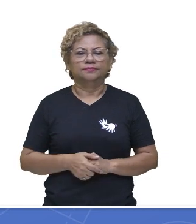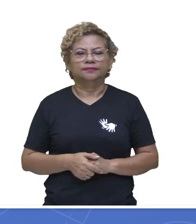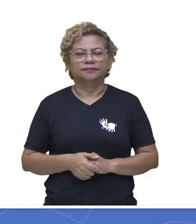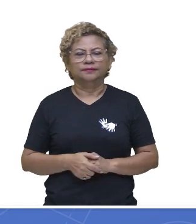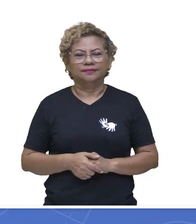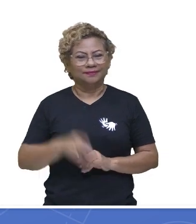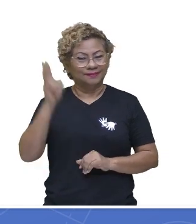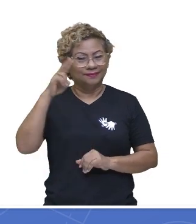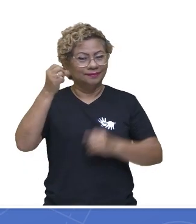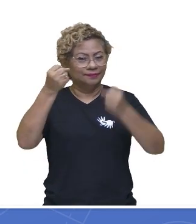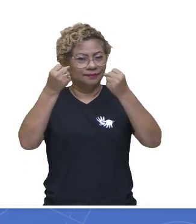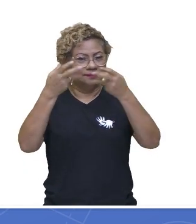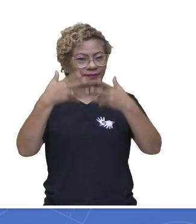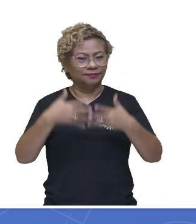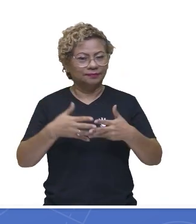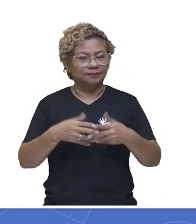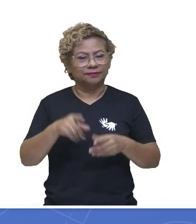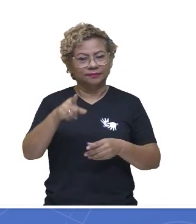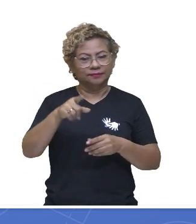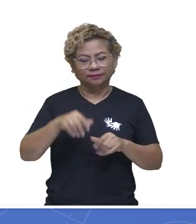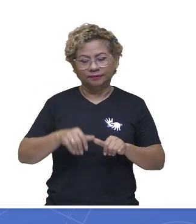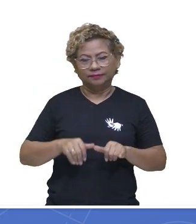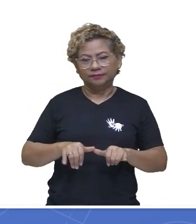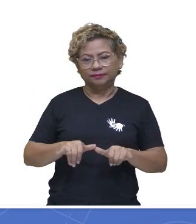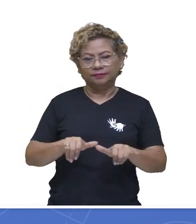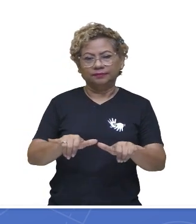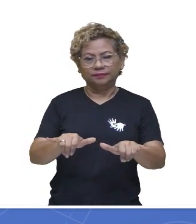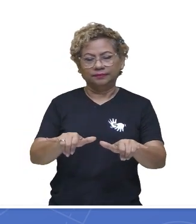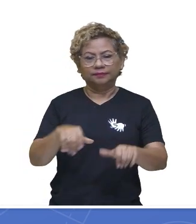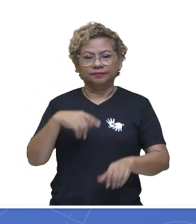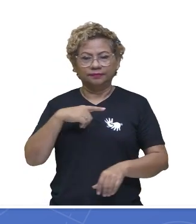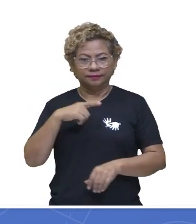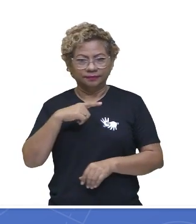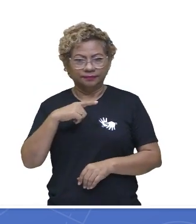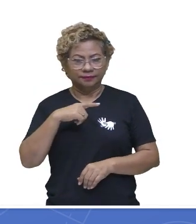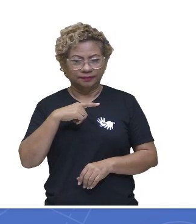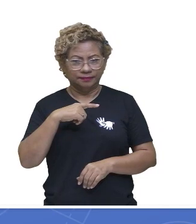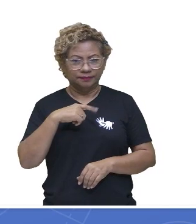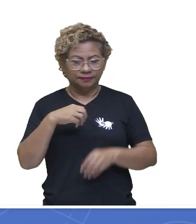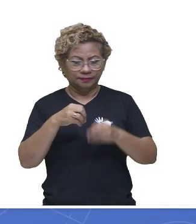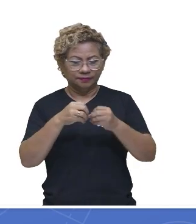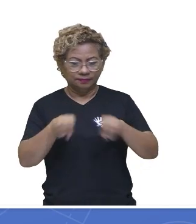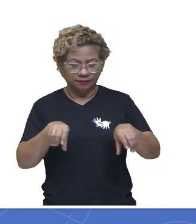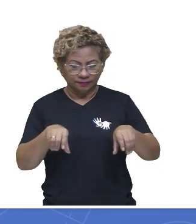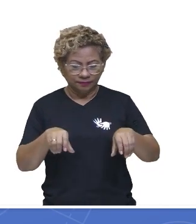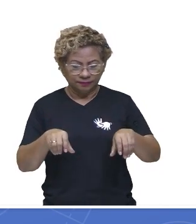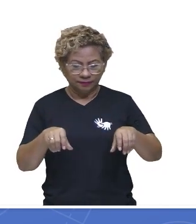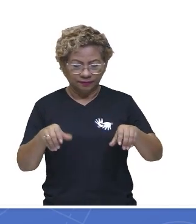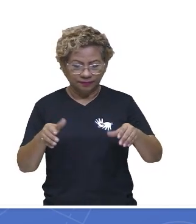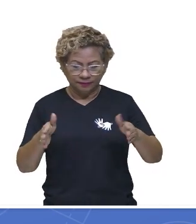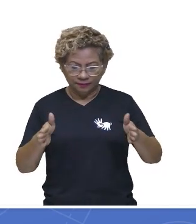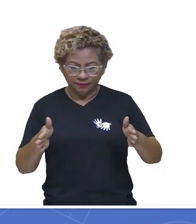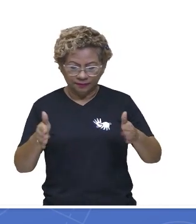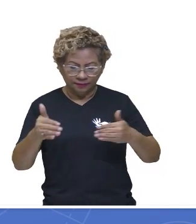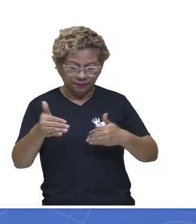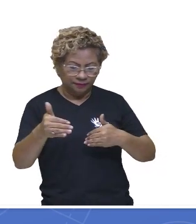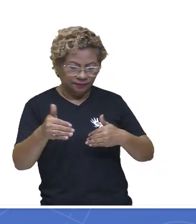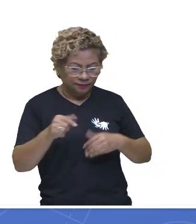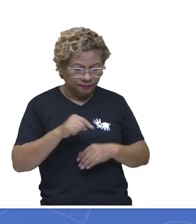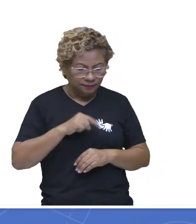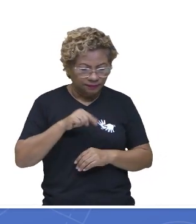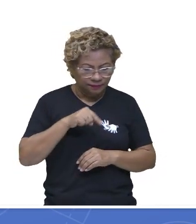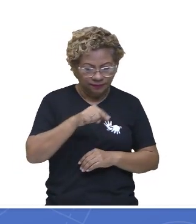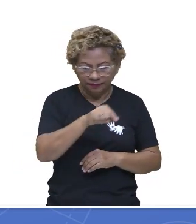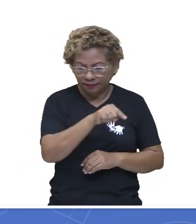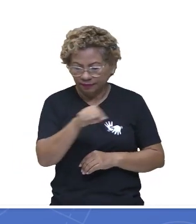na aula, né, que se você vai ao supermercado e tem lá uma cartela de ovos, você não precisa contar todos os ovos da cartela. Você conta quantos ovos